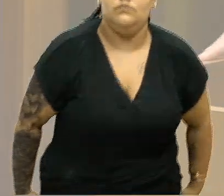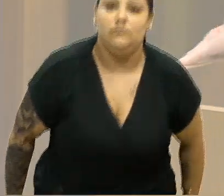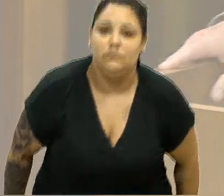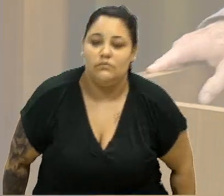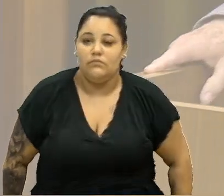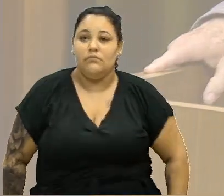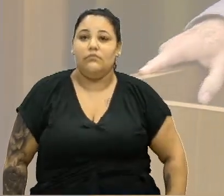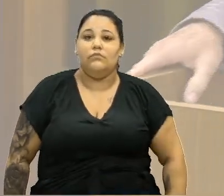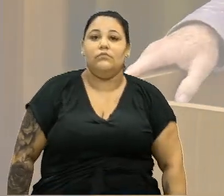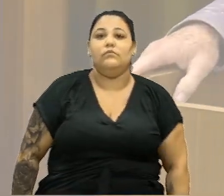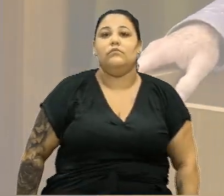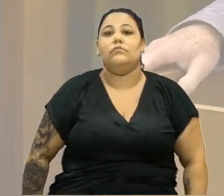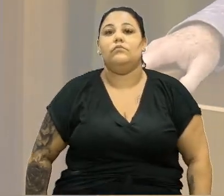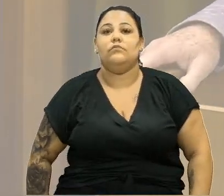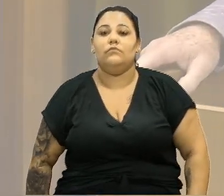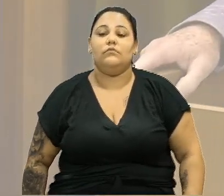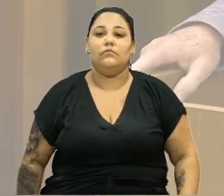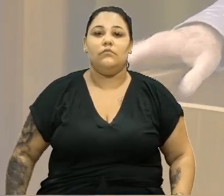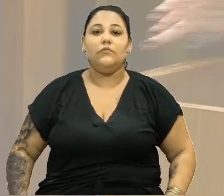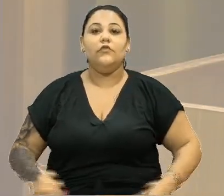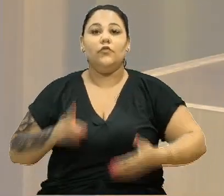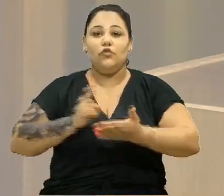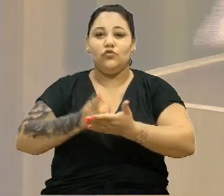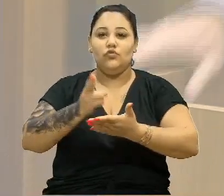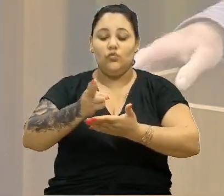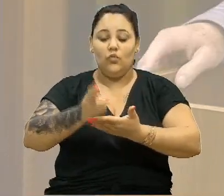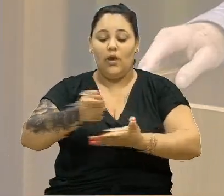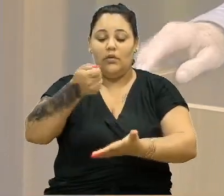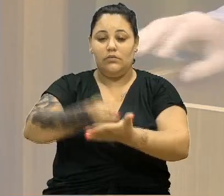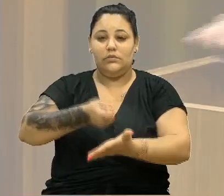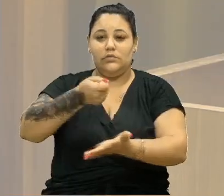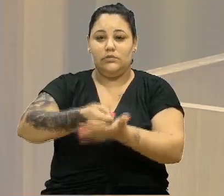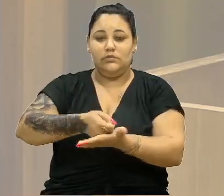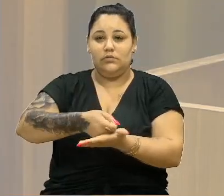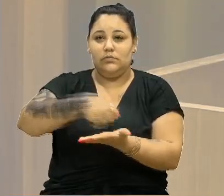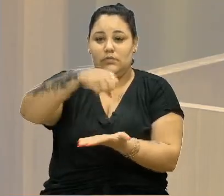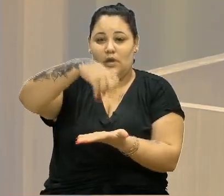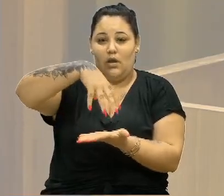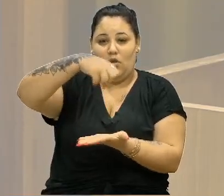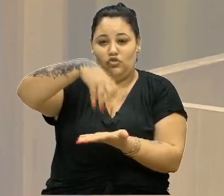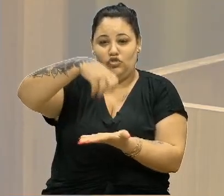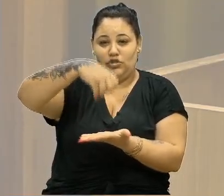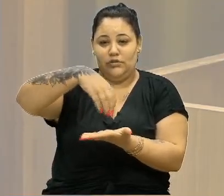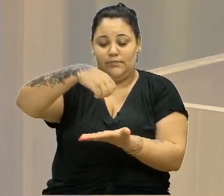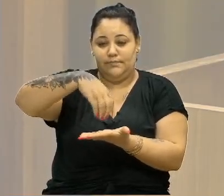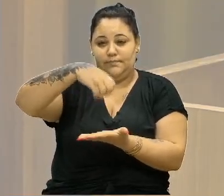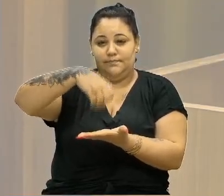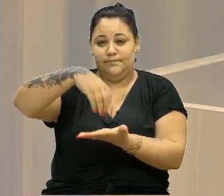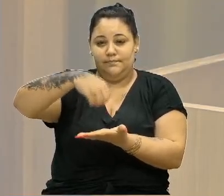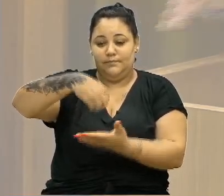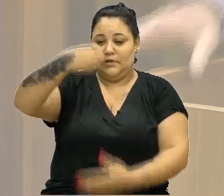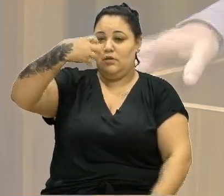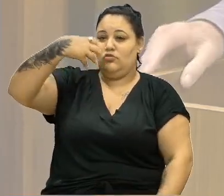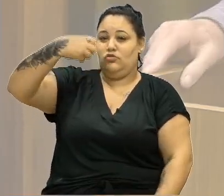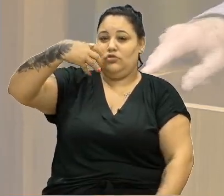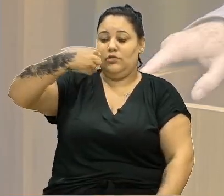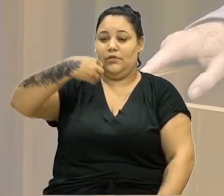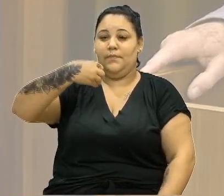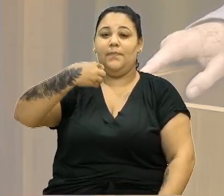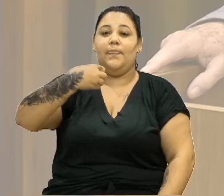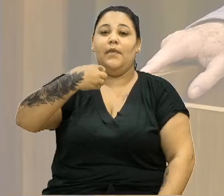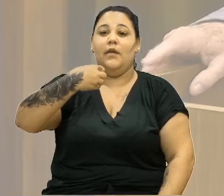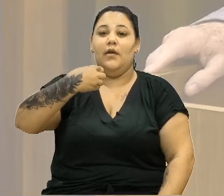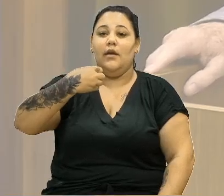o centro radiológico aconteça. O centro radiológico para atender a